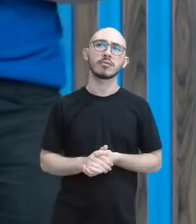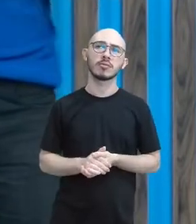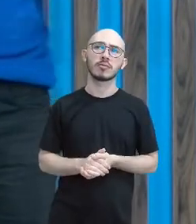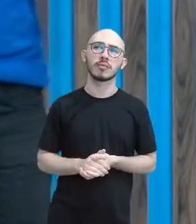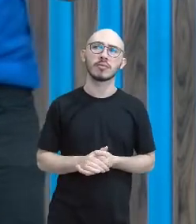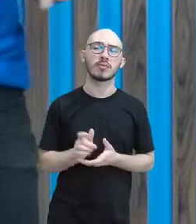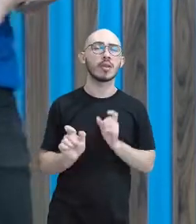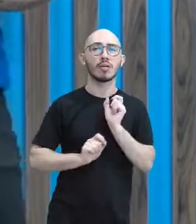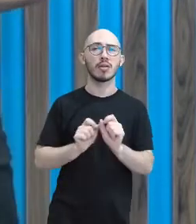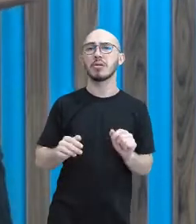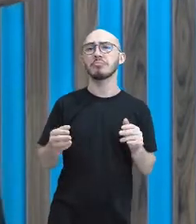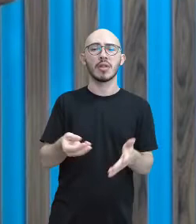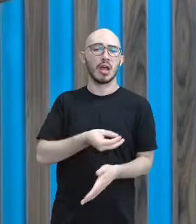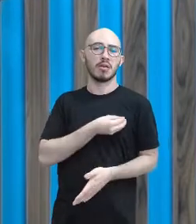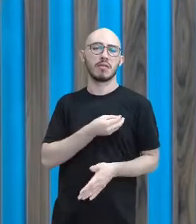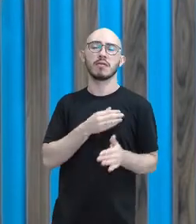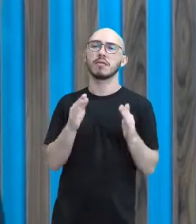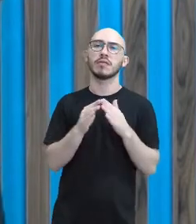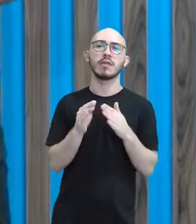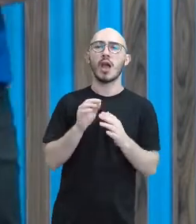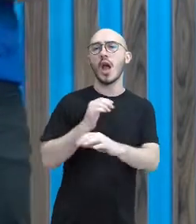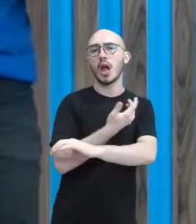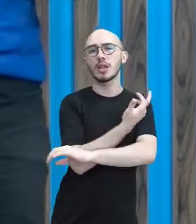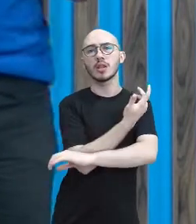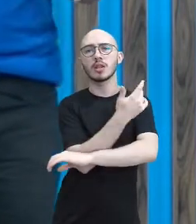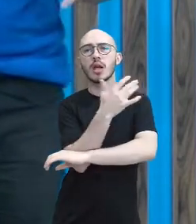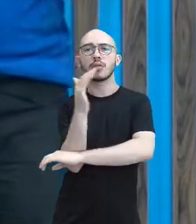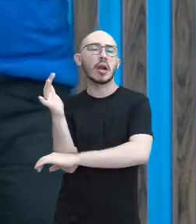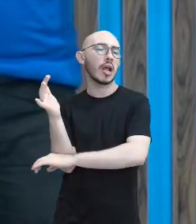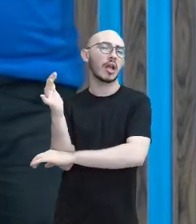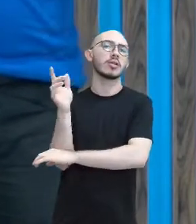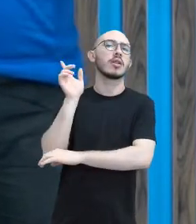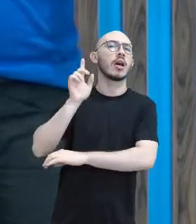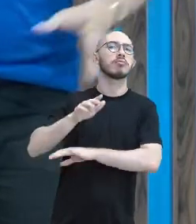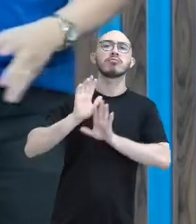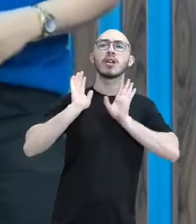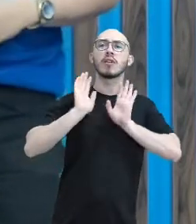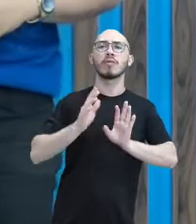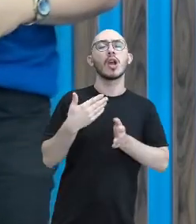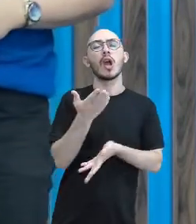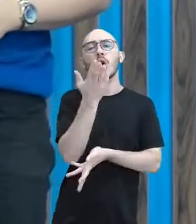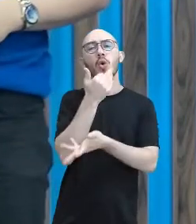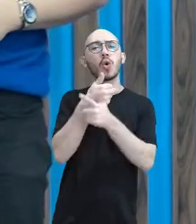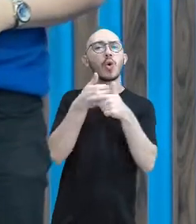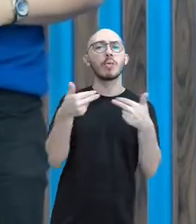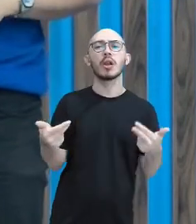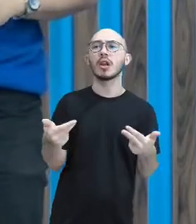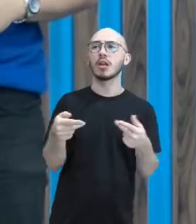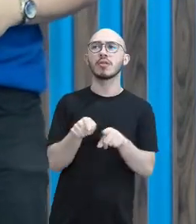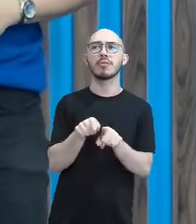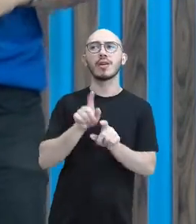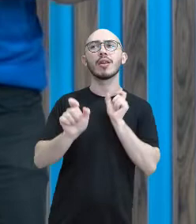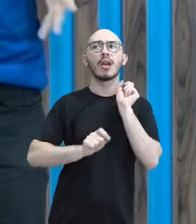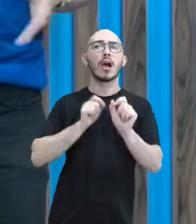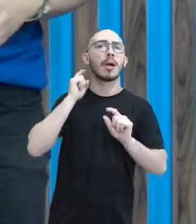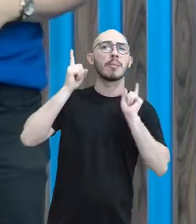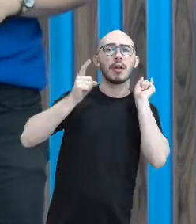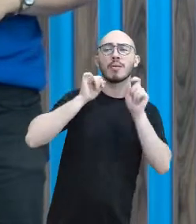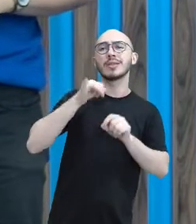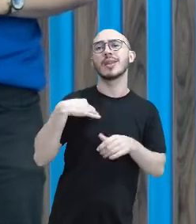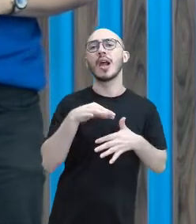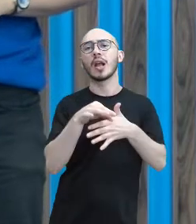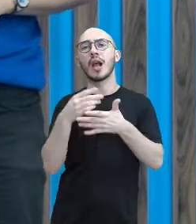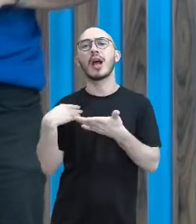vai para o meio do mato, não é nômade, mas assim, vai para um lugar, come do que ele quer, do que aparece lá, não está preocupado se vai comer carne, se vai